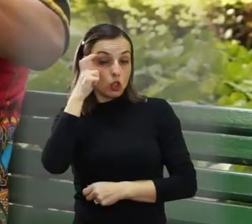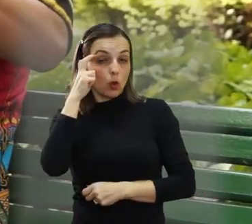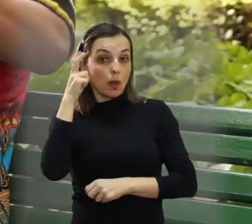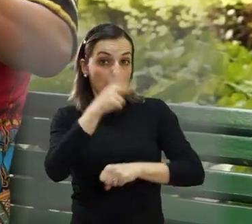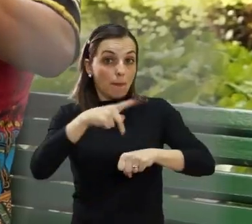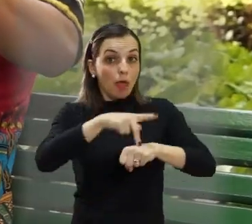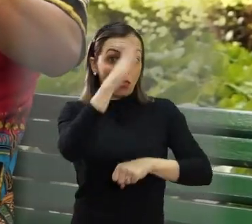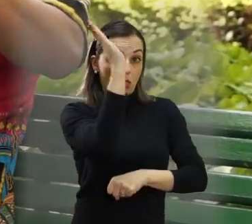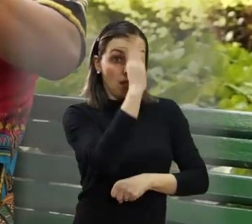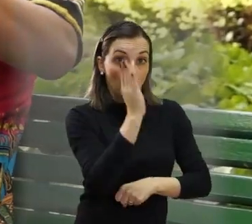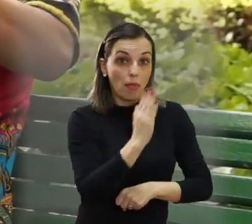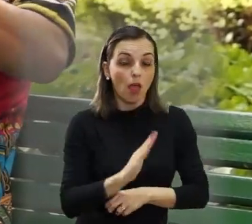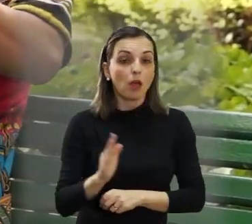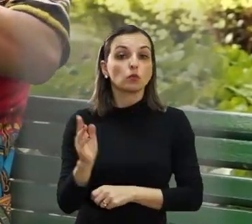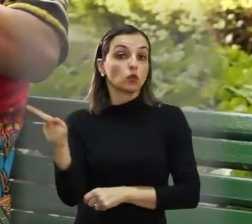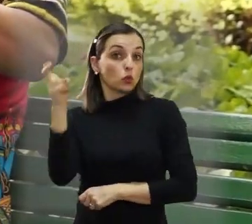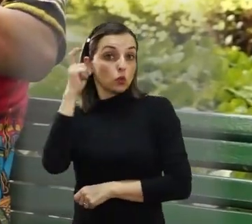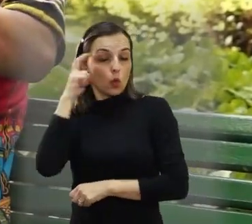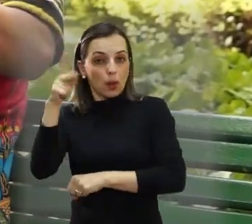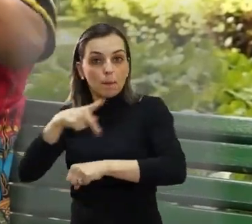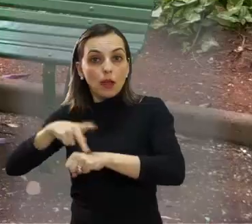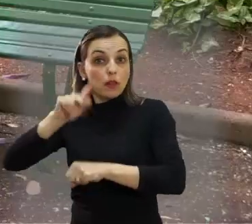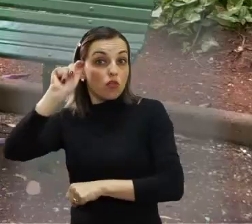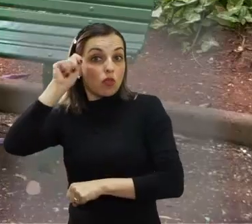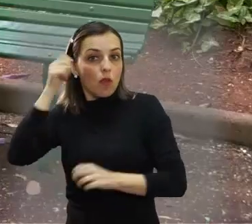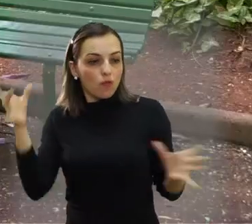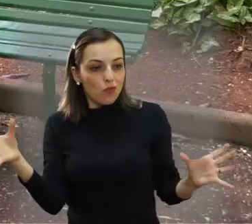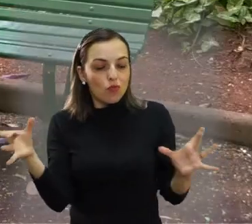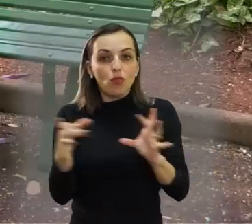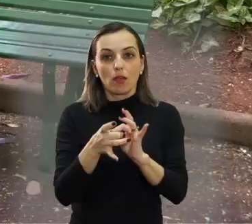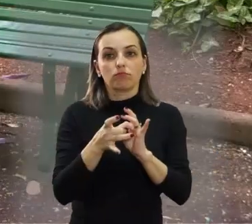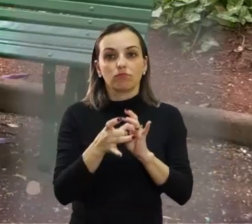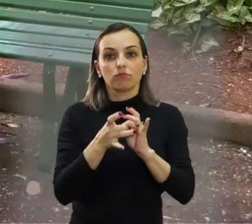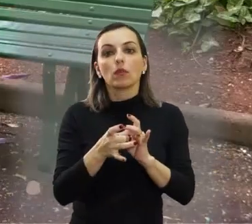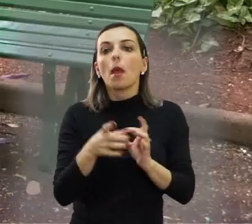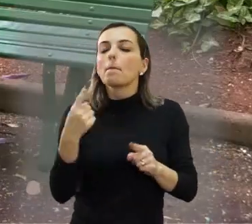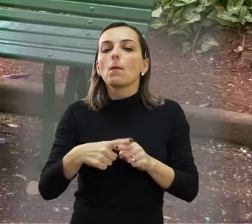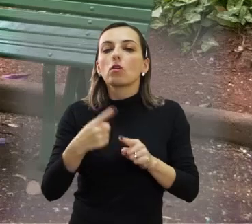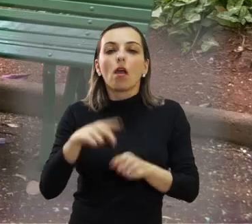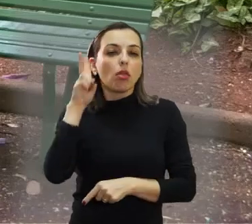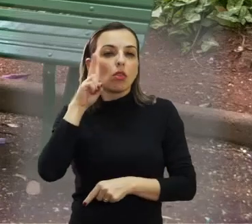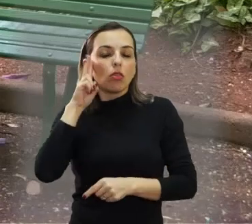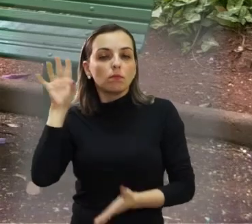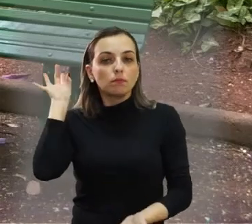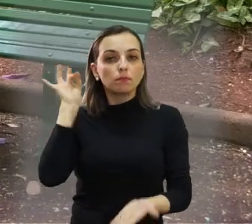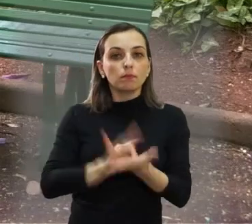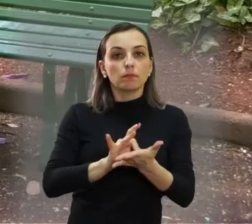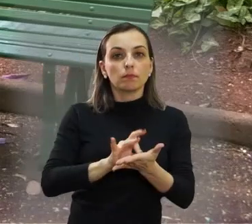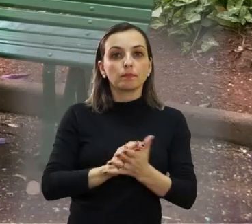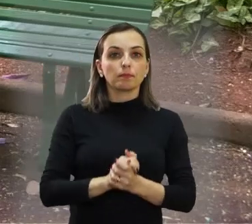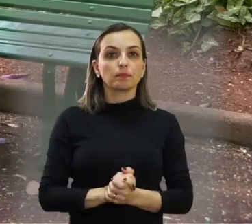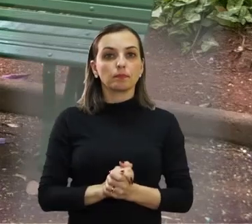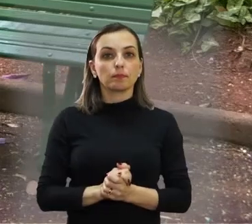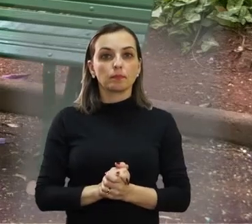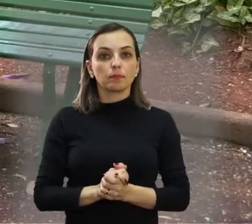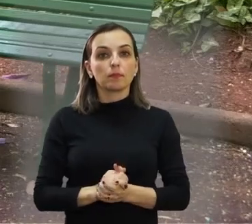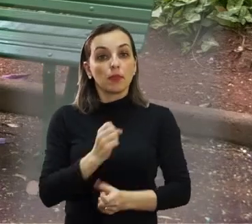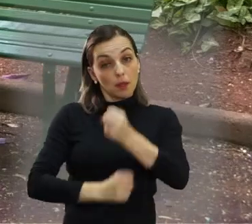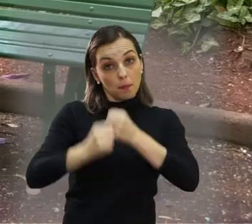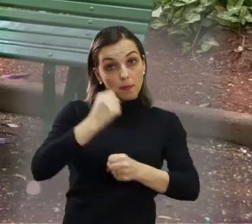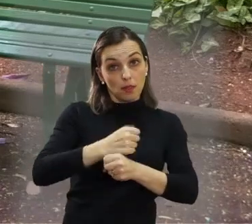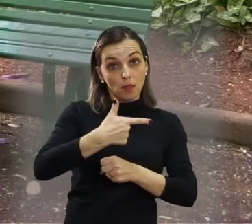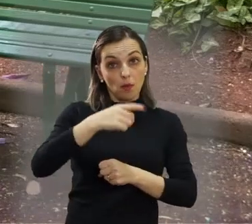trabalho brasileiro e afro-brasileiro de resgate com as raízes originais. E aí no ano de 2009 eu